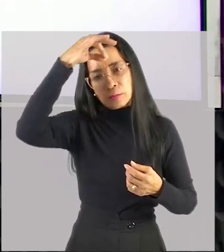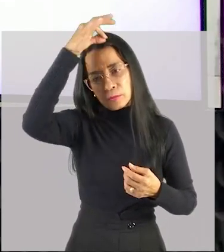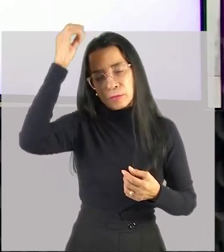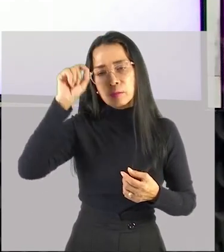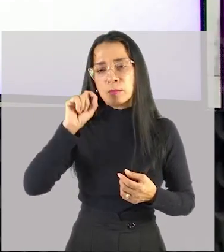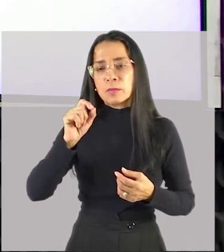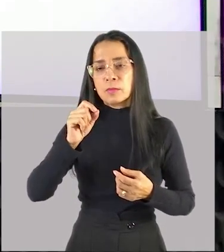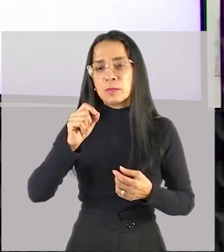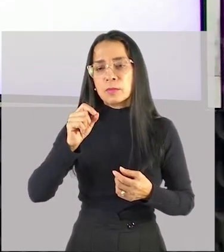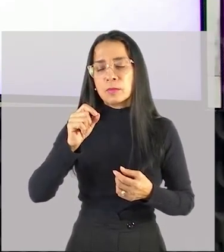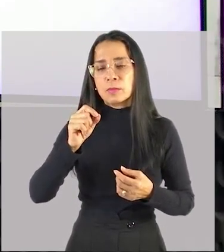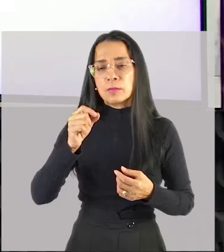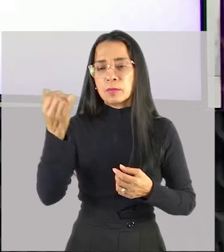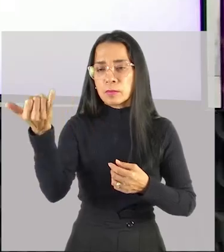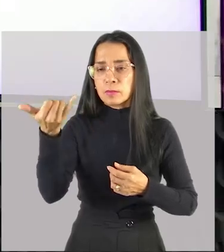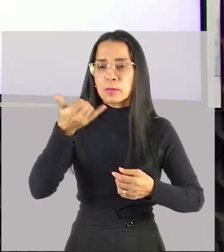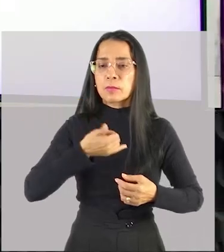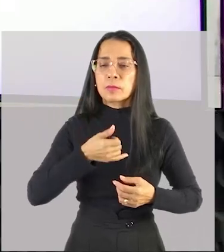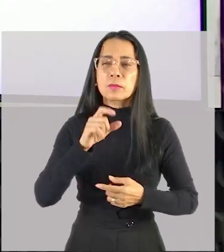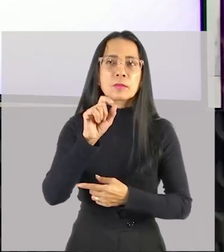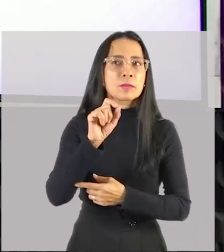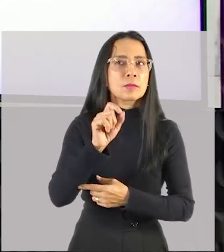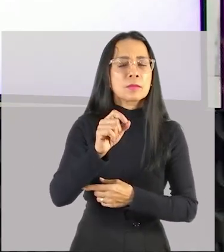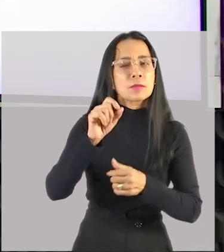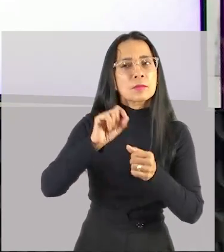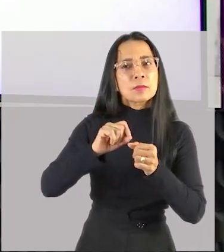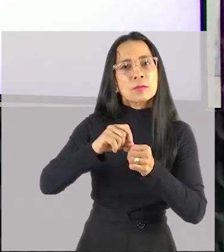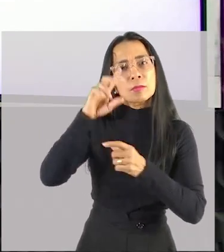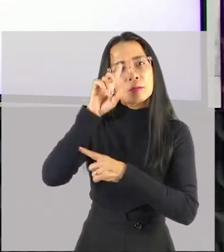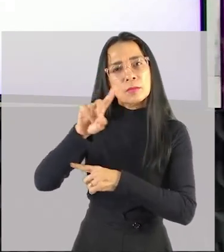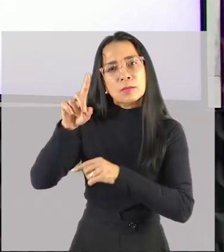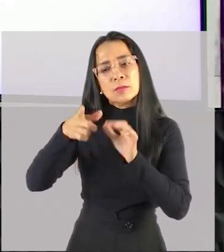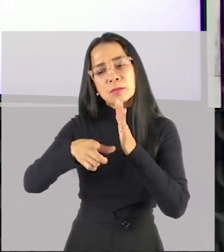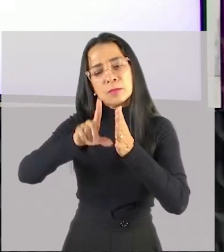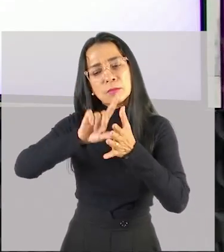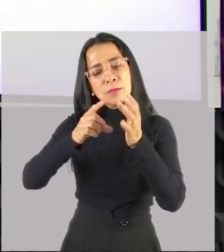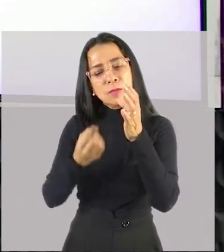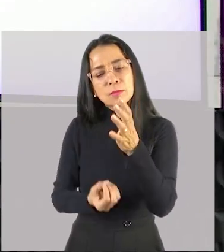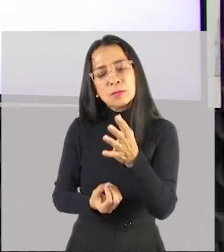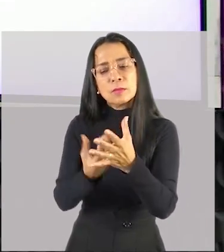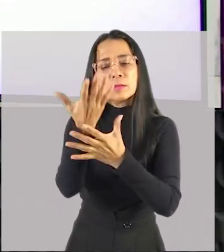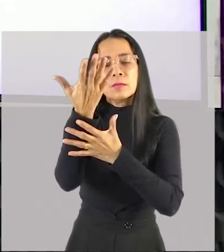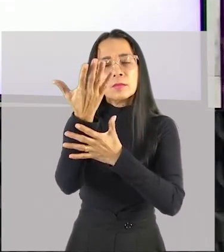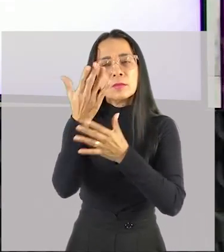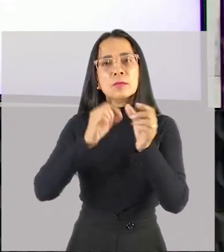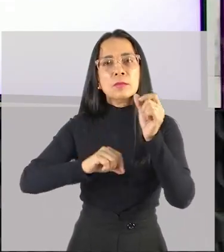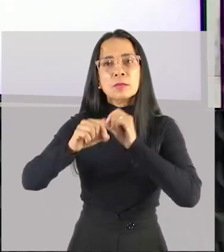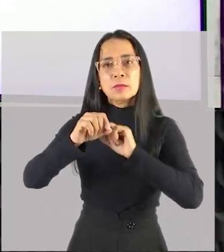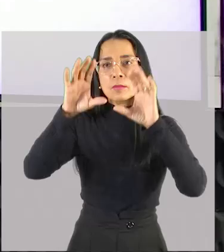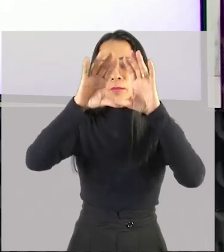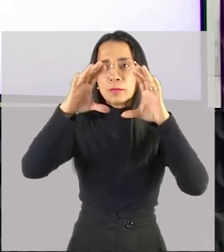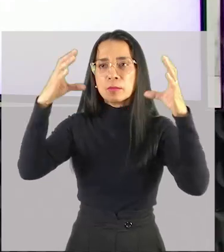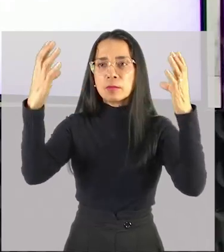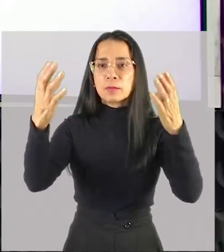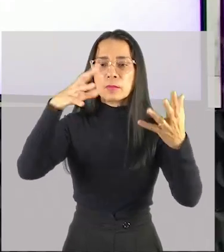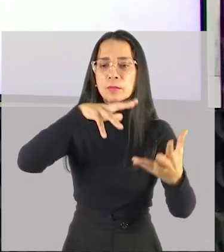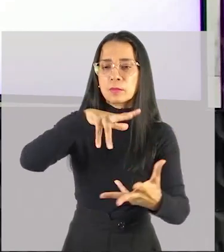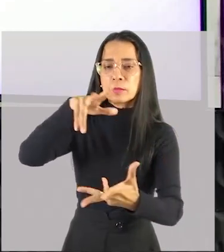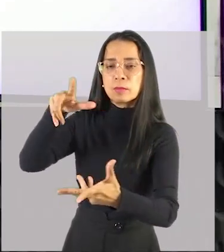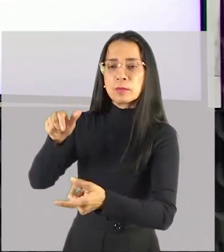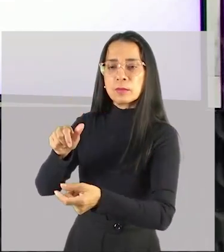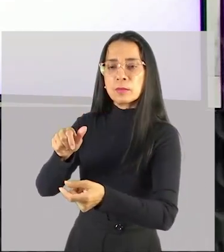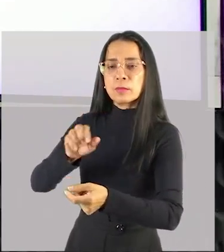dizem que fazia Deus antes de criar o céu e a terra. Se estava ocioso, e